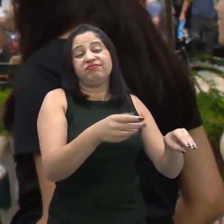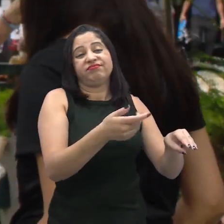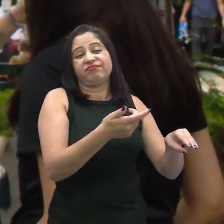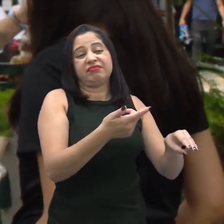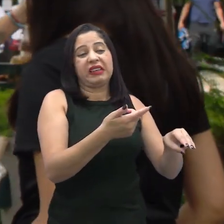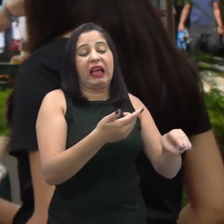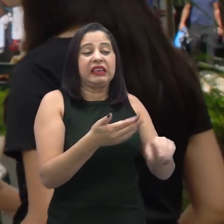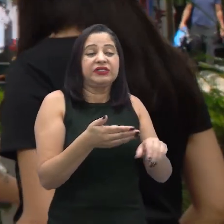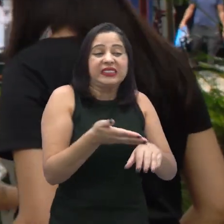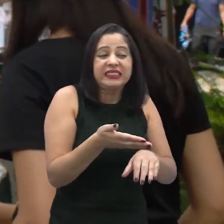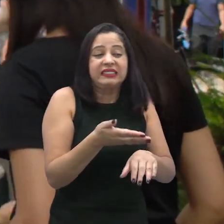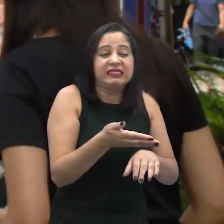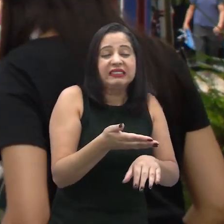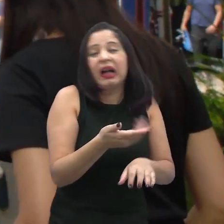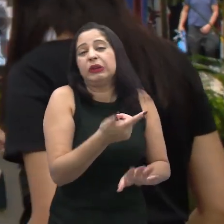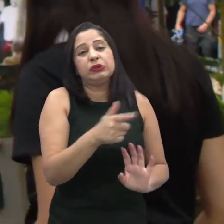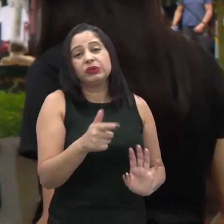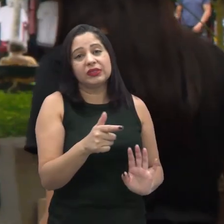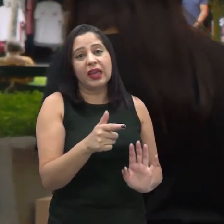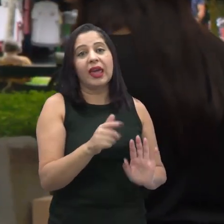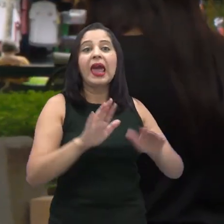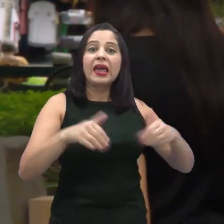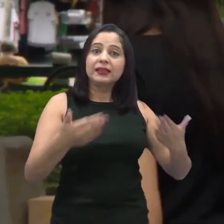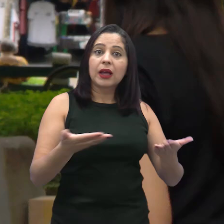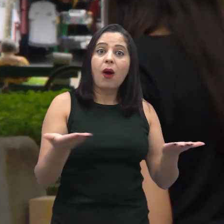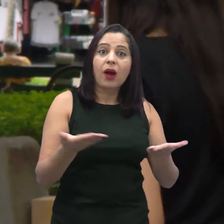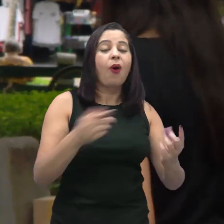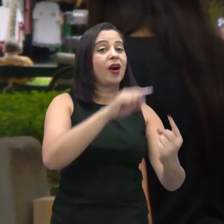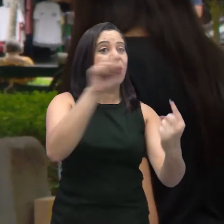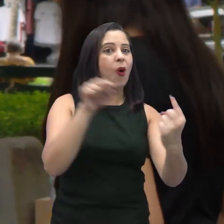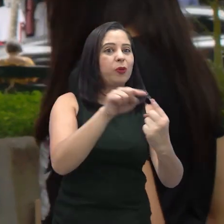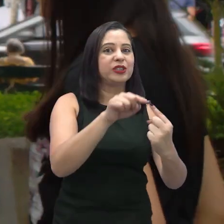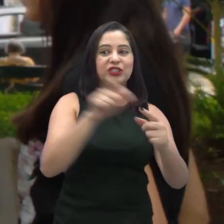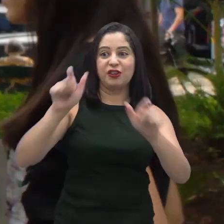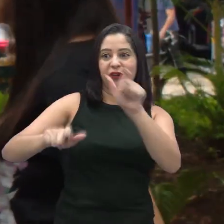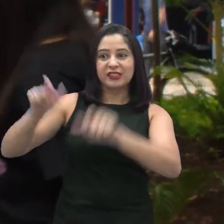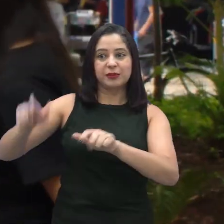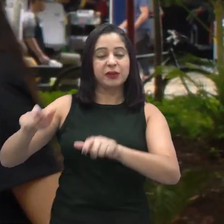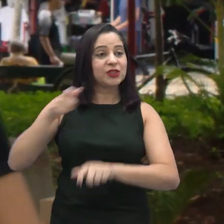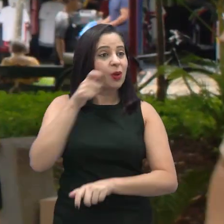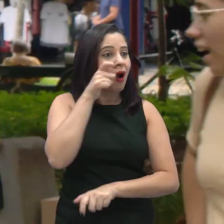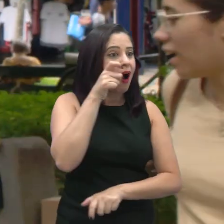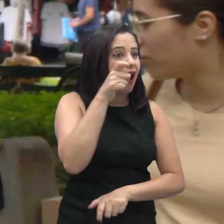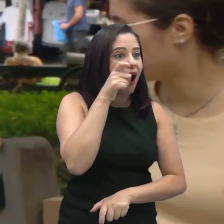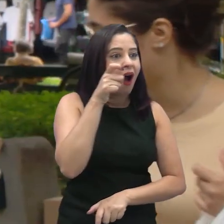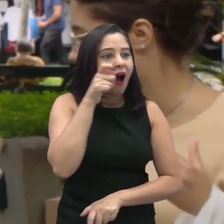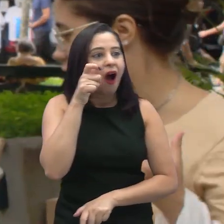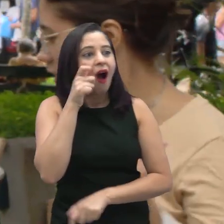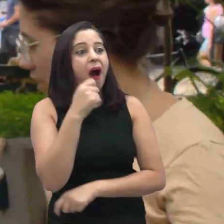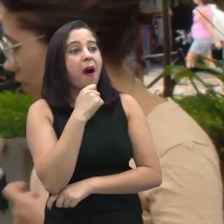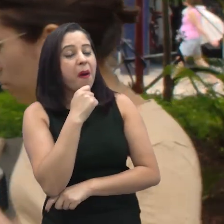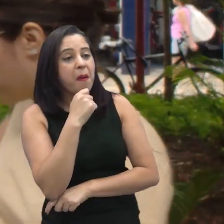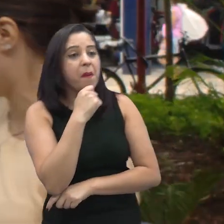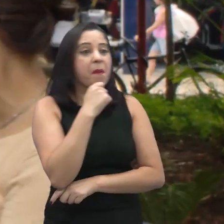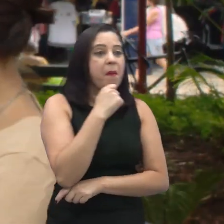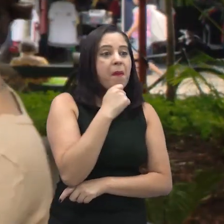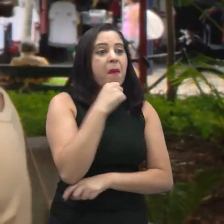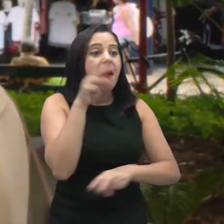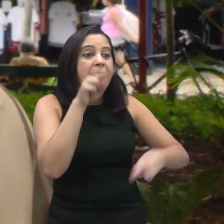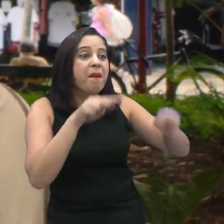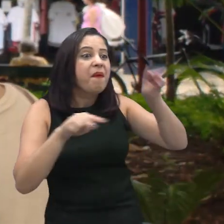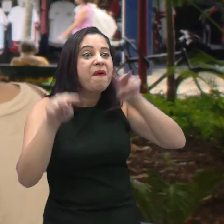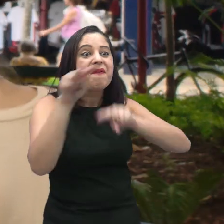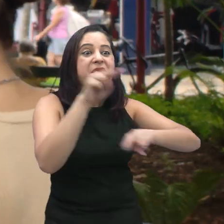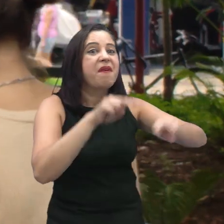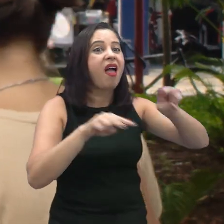um certo receio. Então, a ideia é tirar esse medo das pessoas e trazer o artista para onde elas estão, para elas perderem um pouco desse medo de